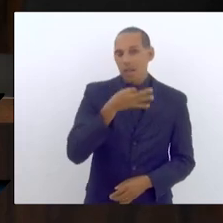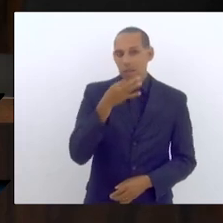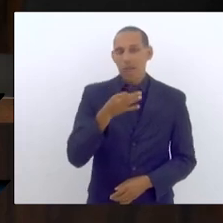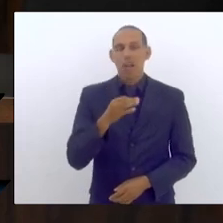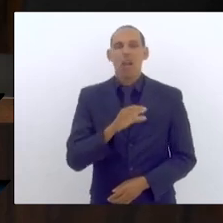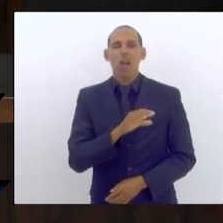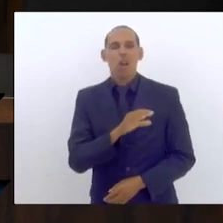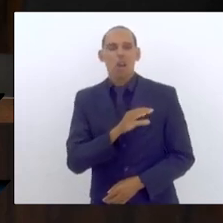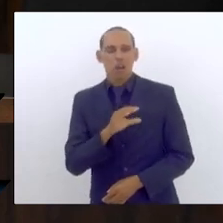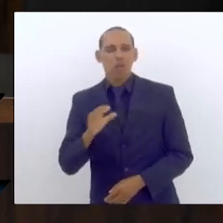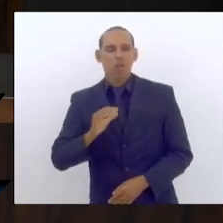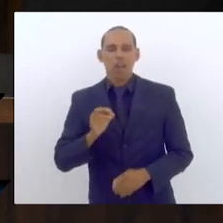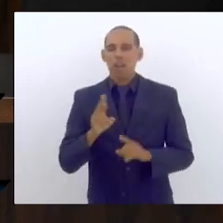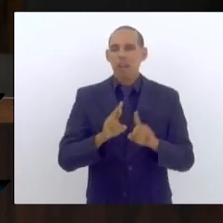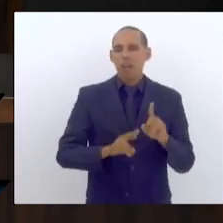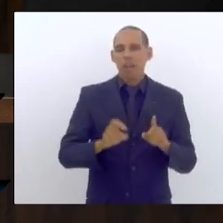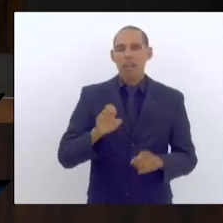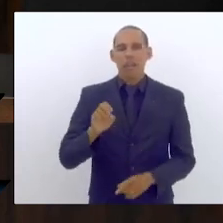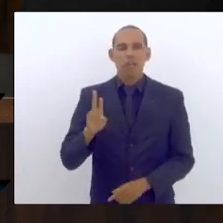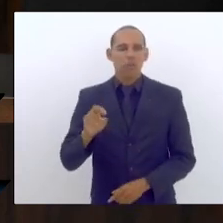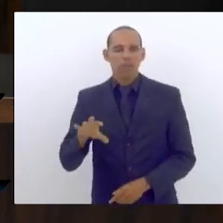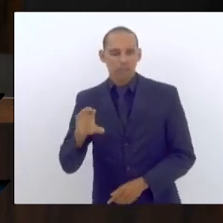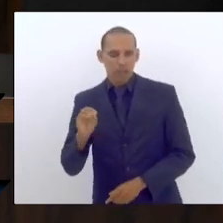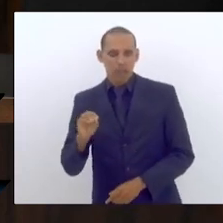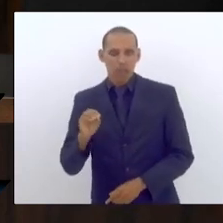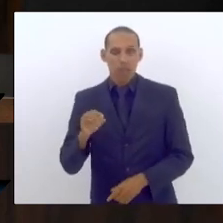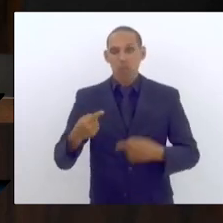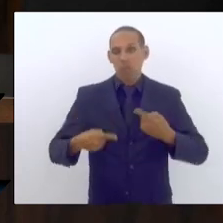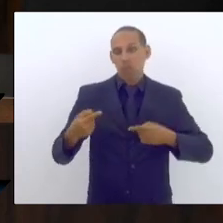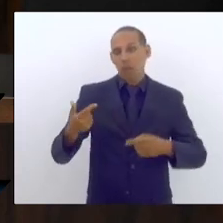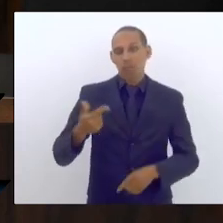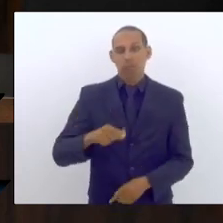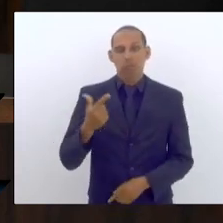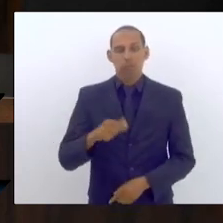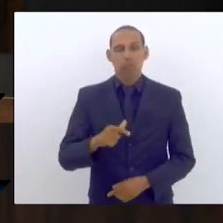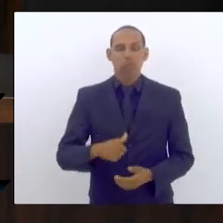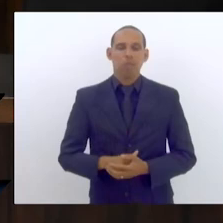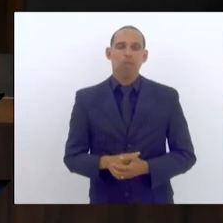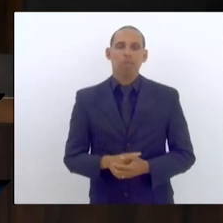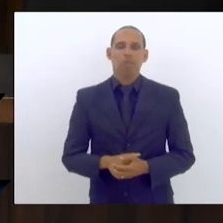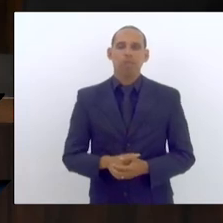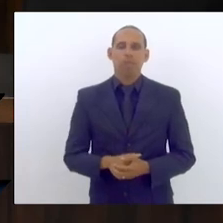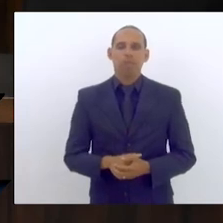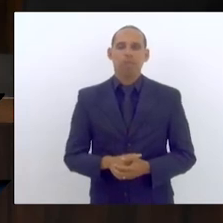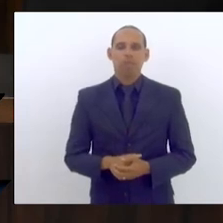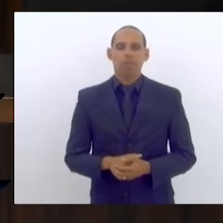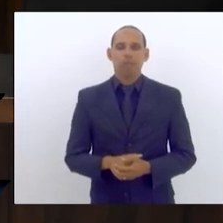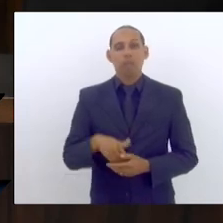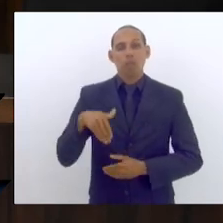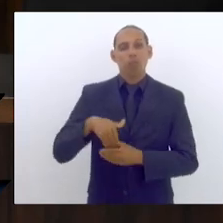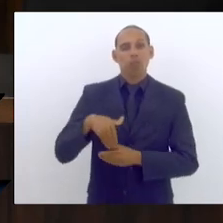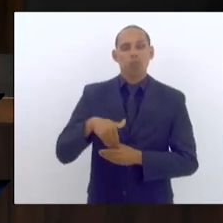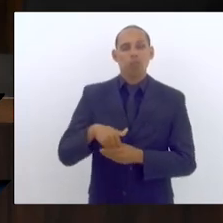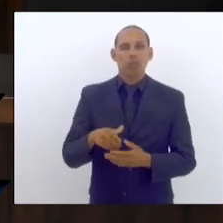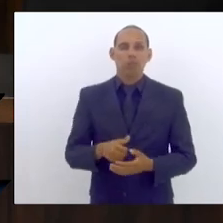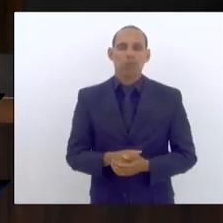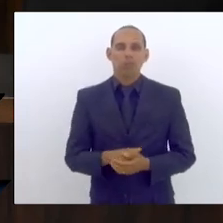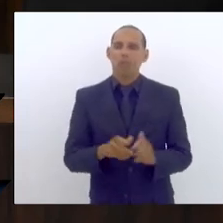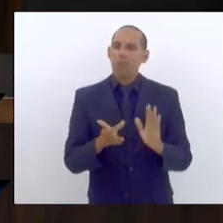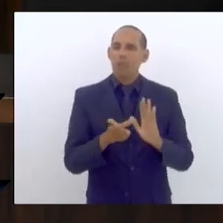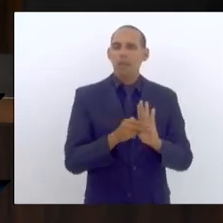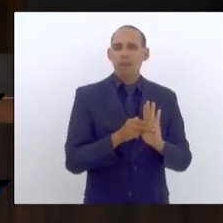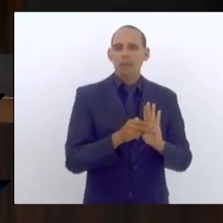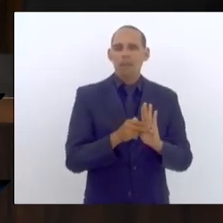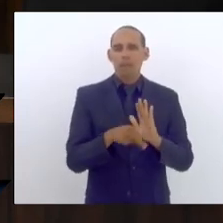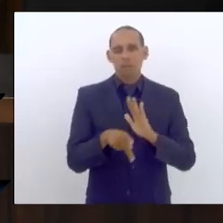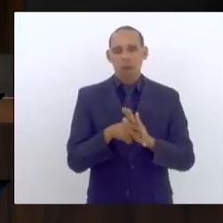relator deputado Eurico Júnior. Em discussão, não havendo quem queira discutir, encerrada a discussão. Em votação, a emenda